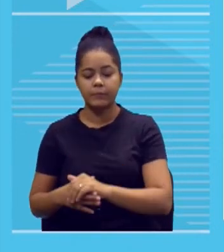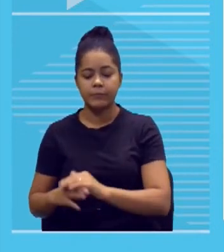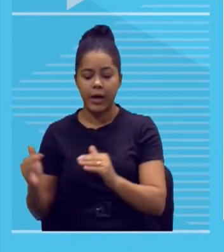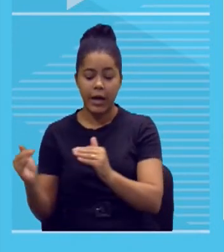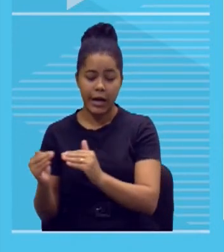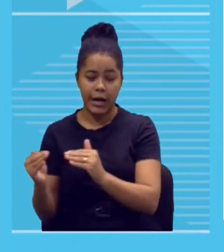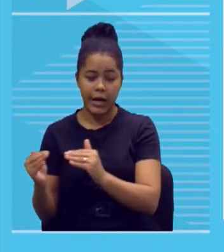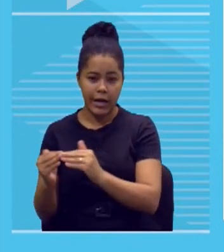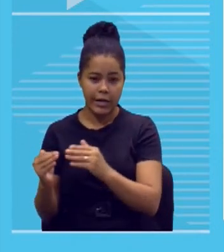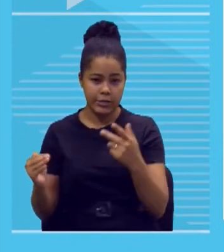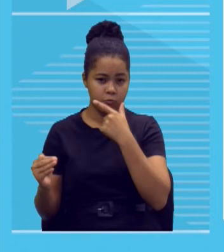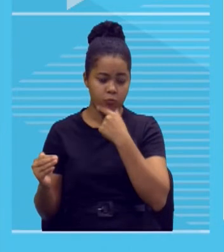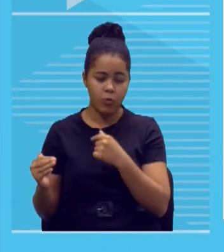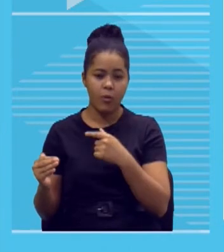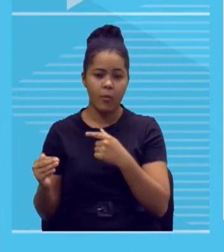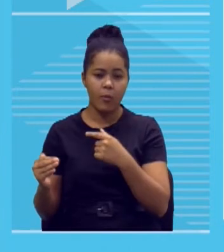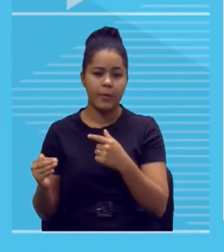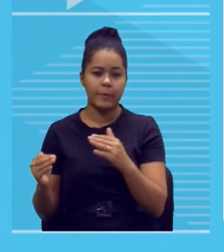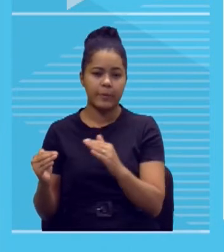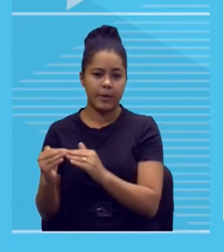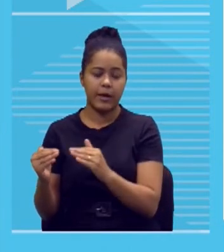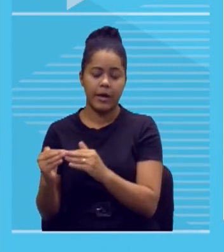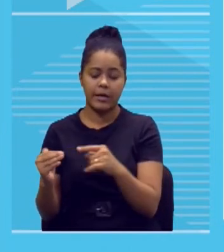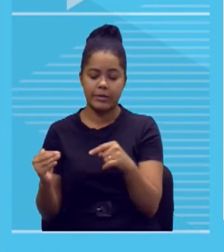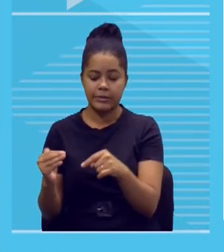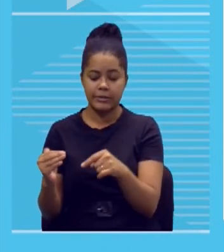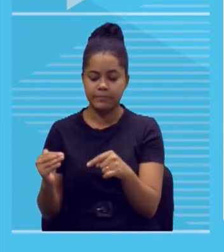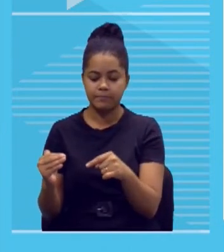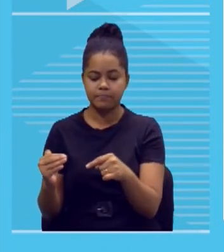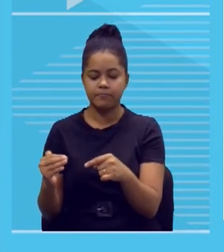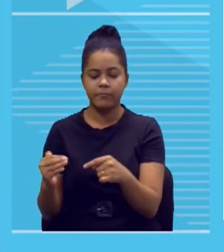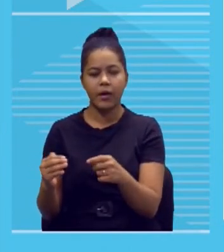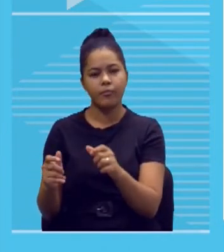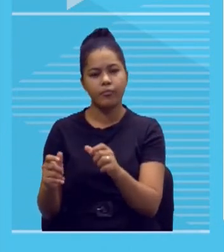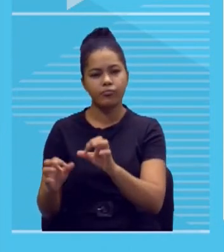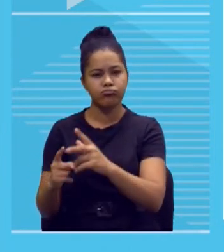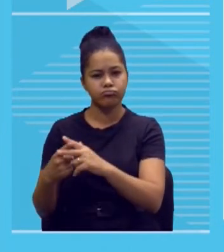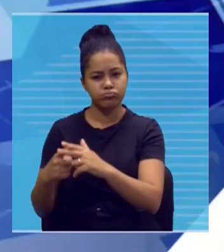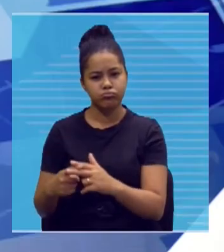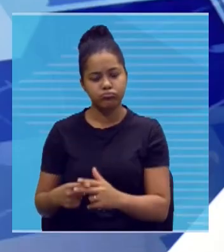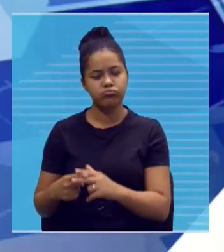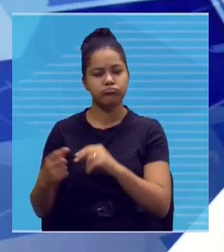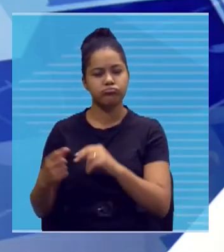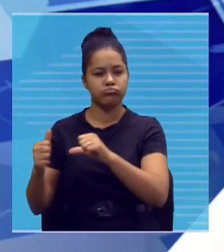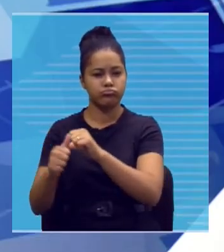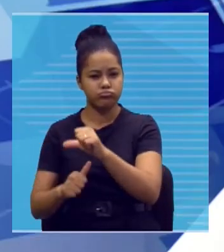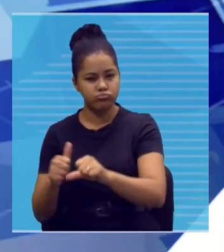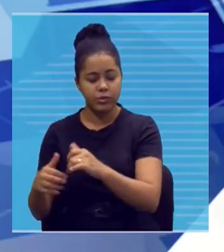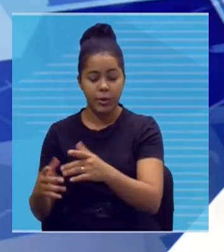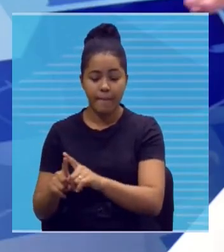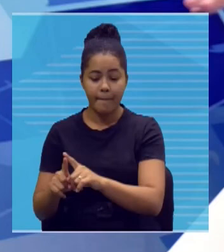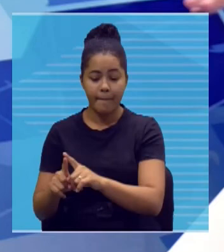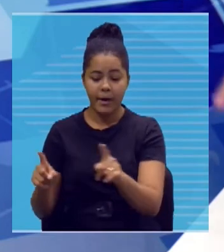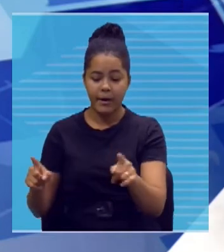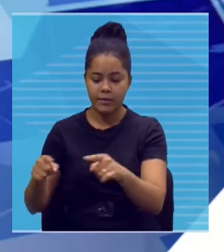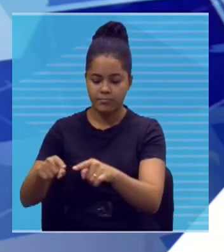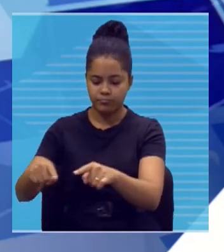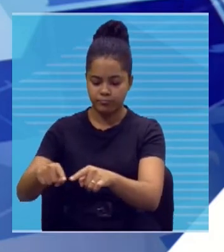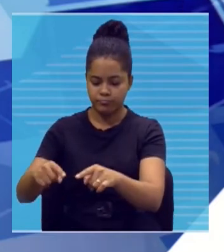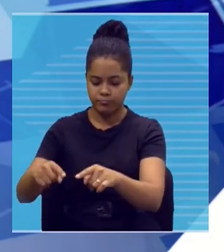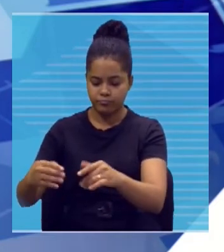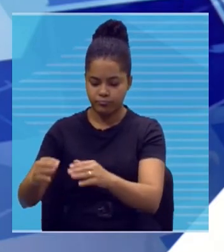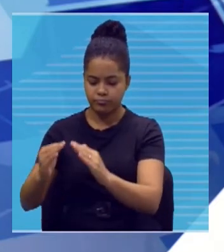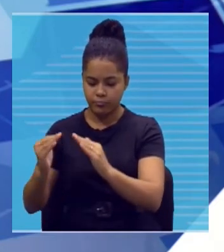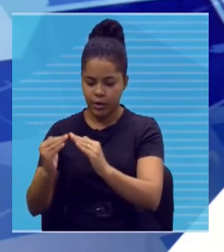dele já vamos criar a casa volta aqui do neles Apesar para ampliar casa da dona nós vamos fazer uma aplicação